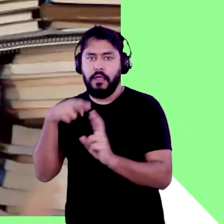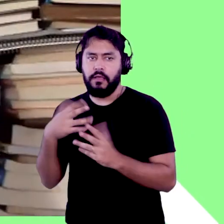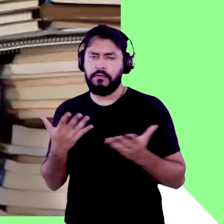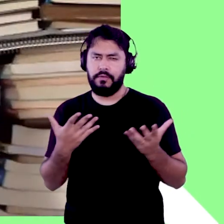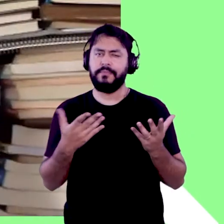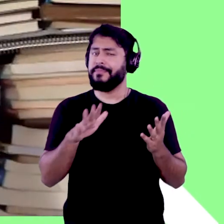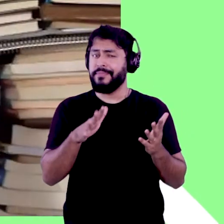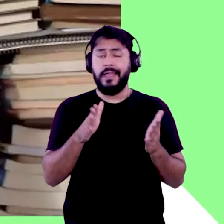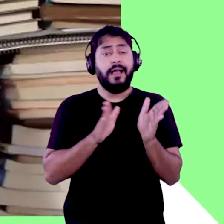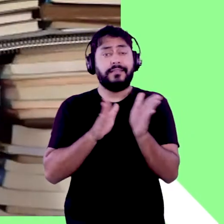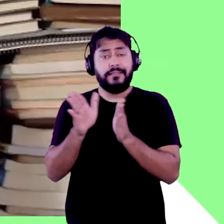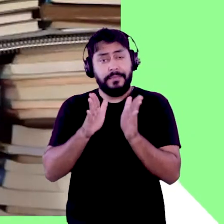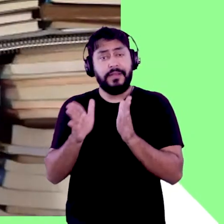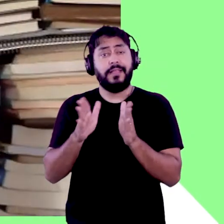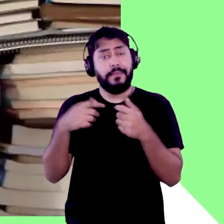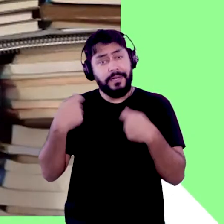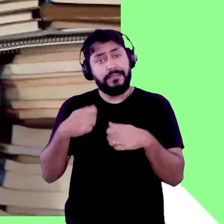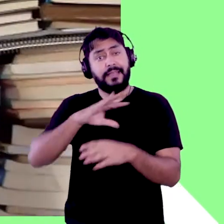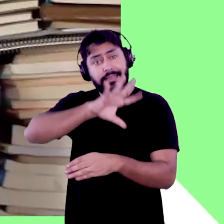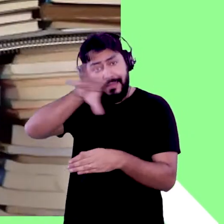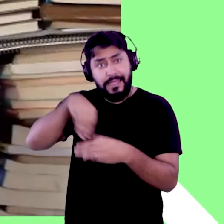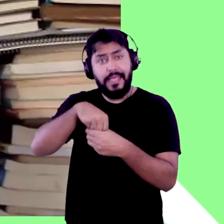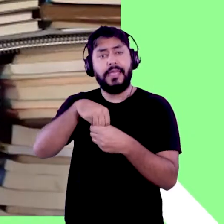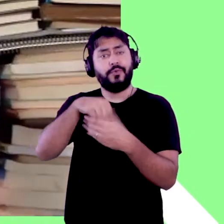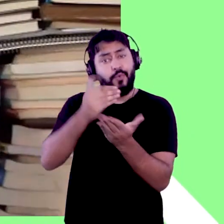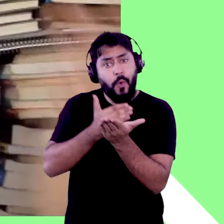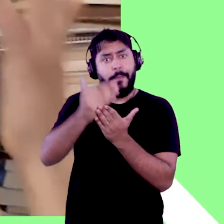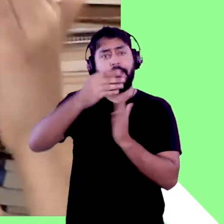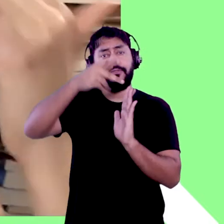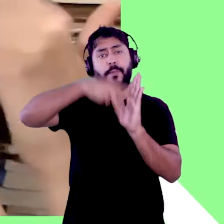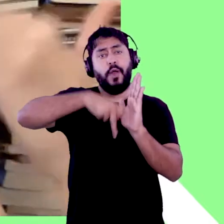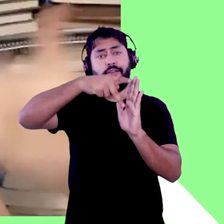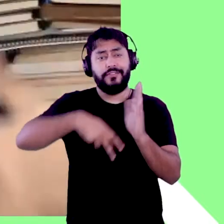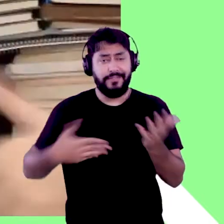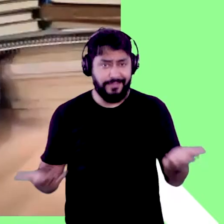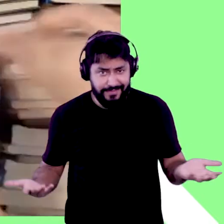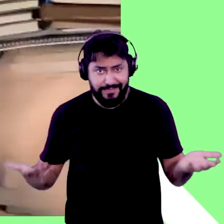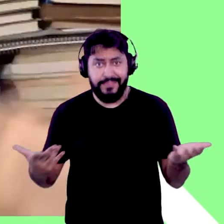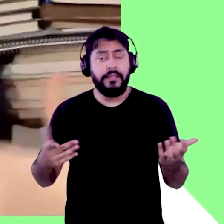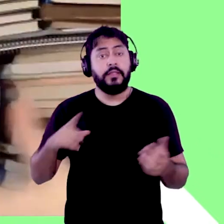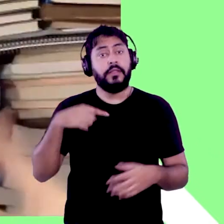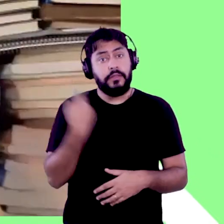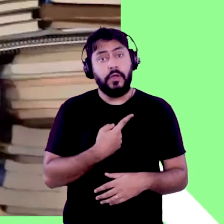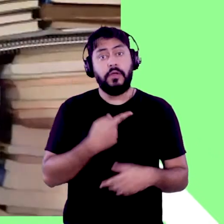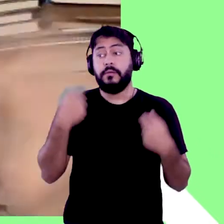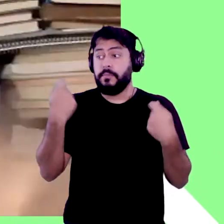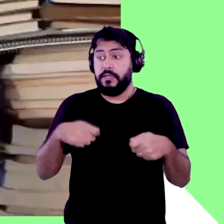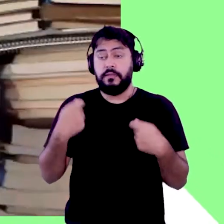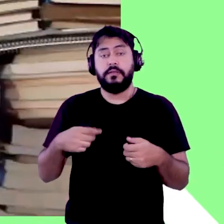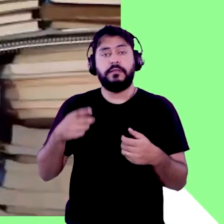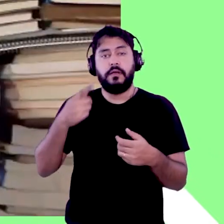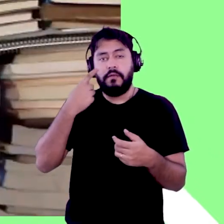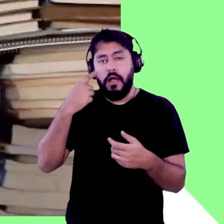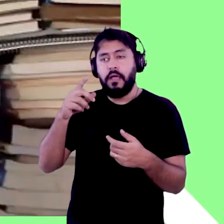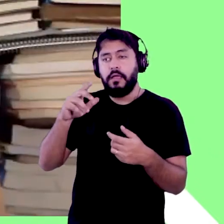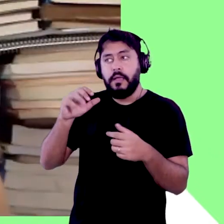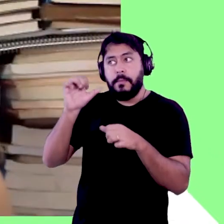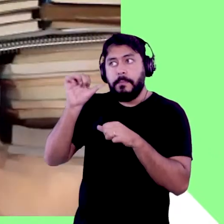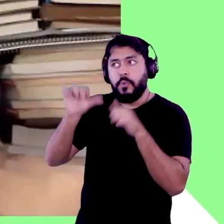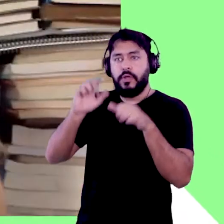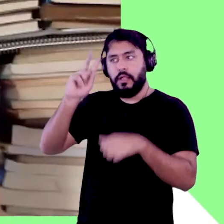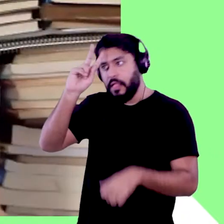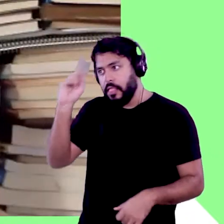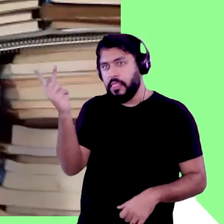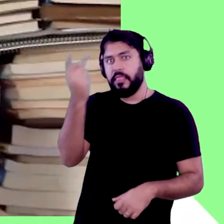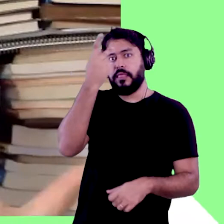a acessibilidade, ela precisa estar nesse começo. A gente tem que ir realmente mudando, transformando a nossa mentalidade para